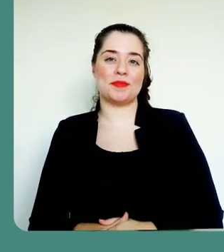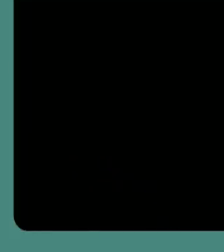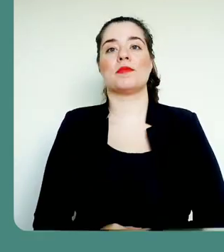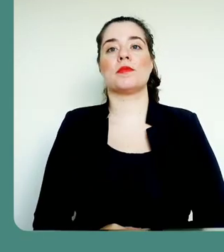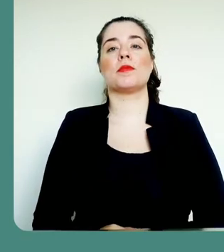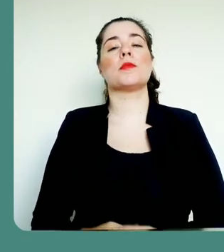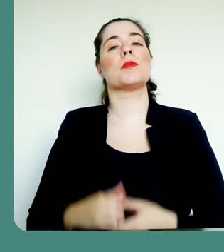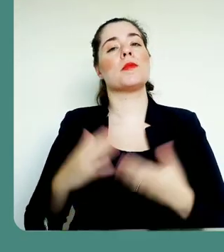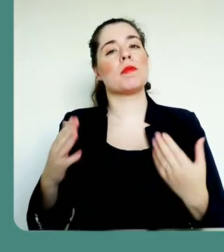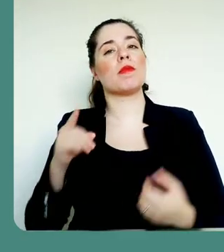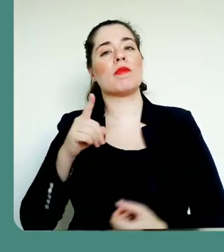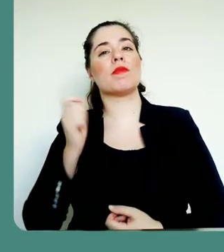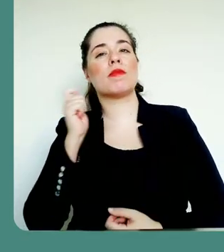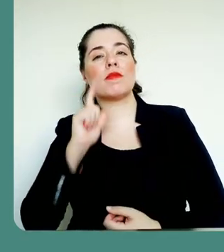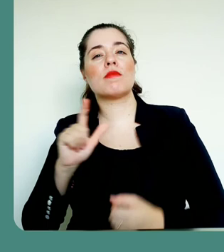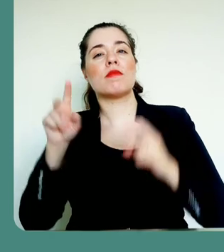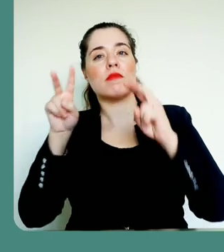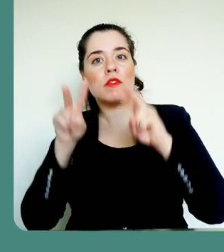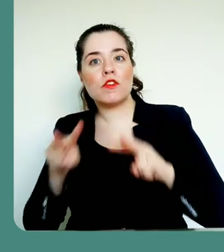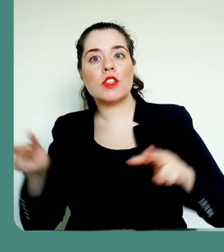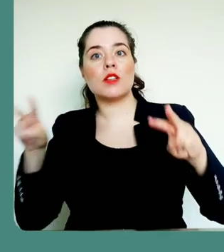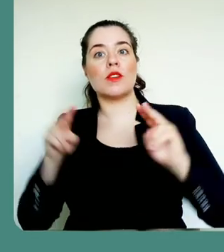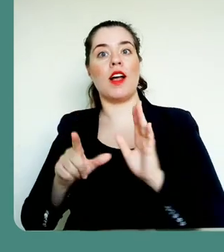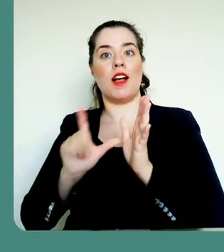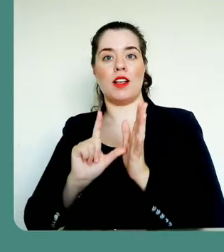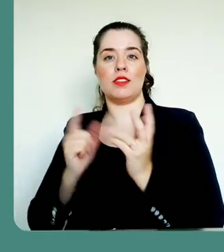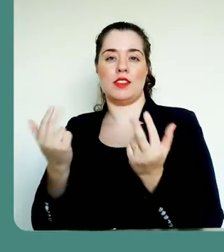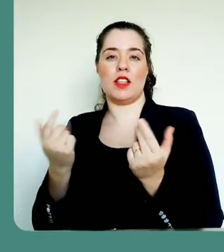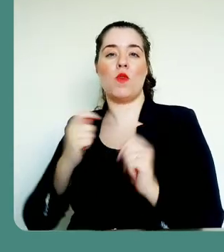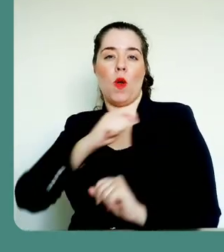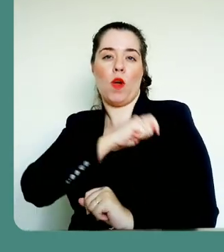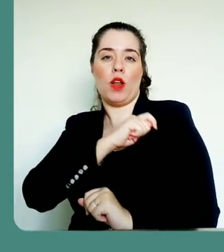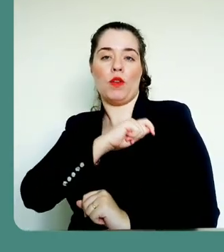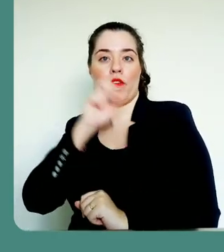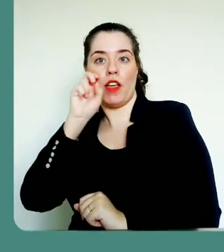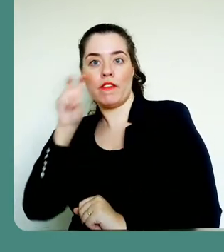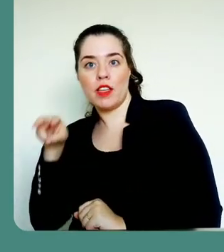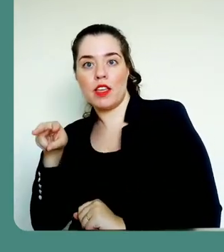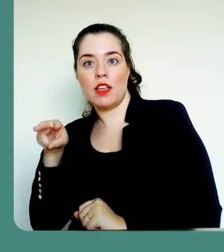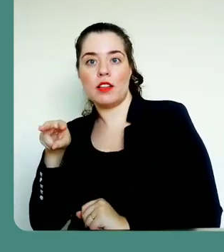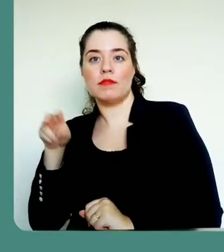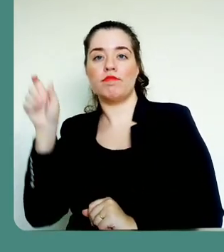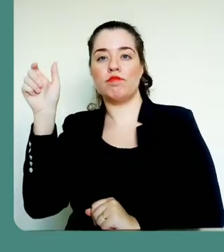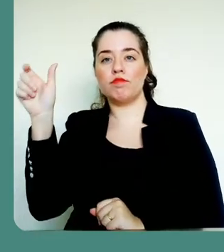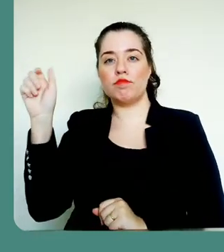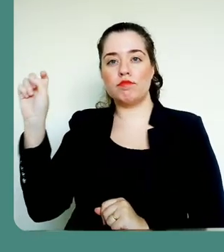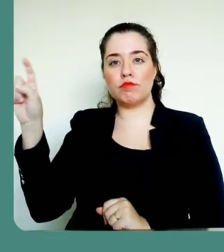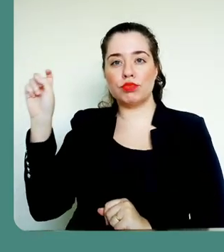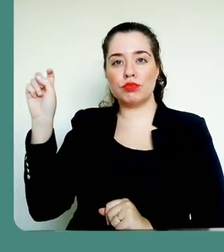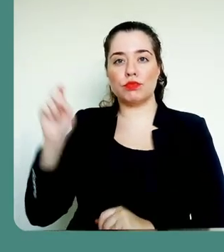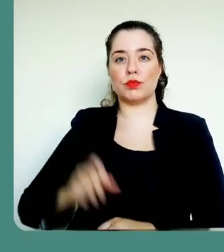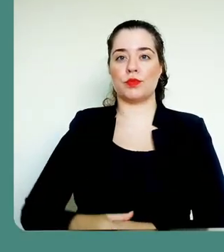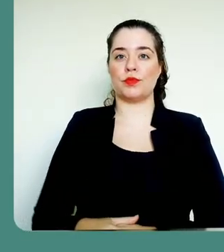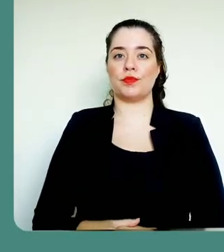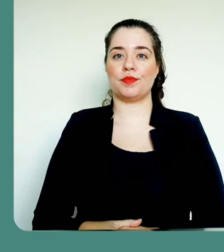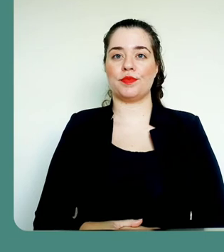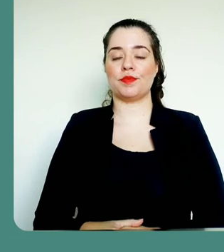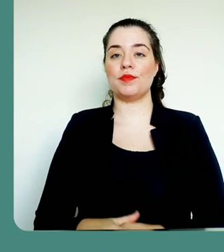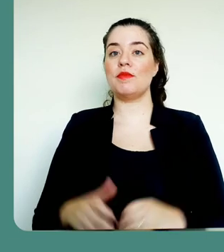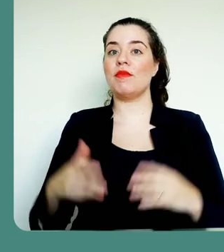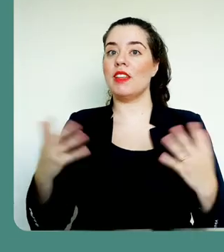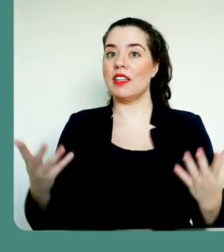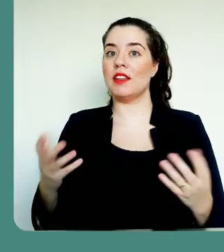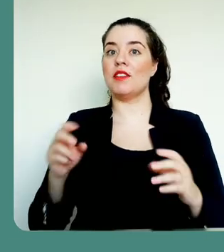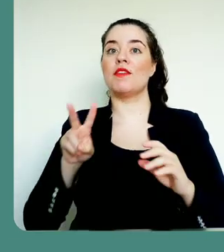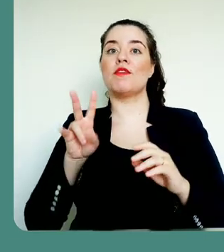vídeo. Para você ter uma visualização prévia de como vai aparecer para os estudantes, basta clicar aqui em Preview. Então